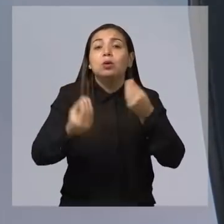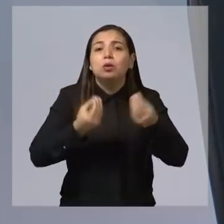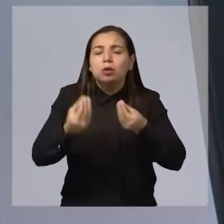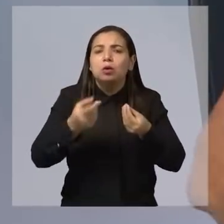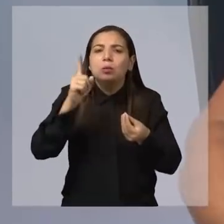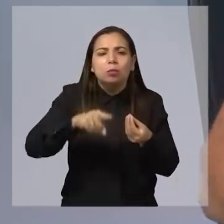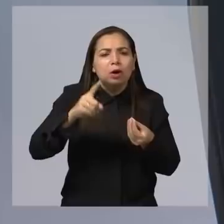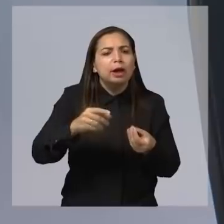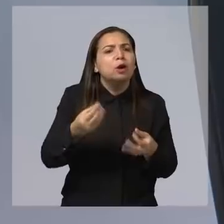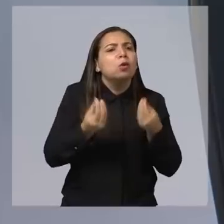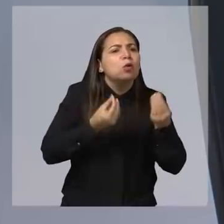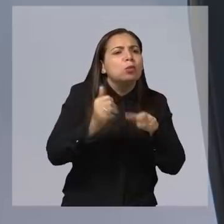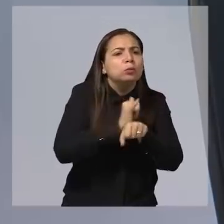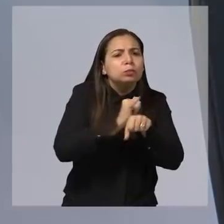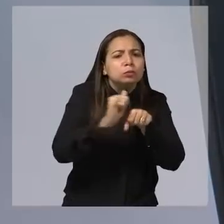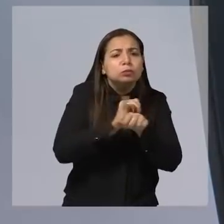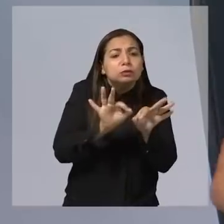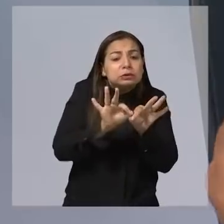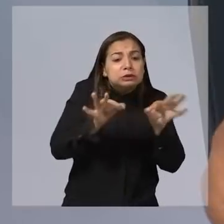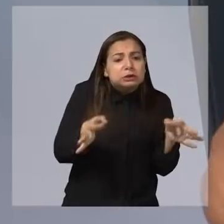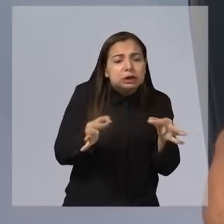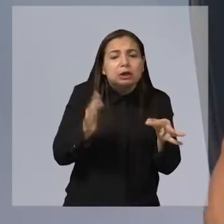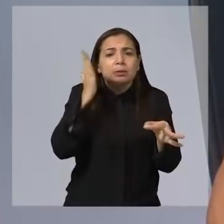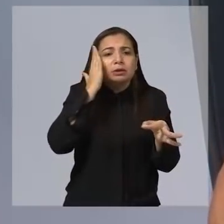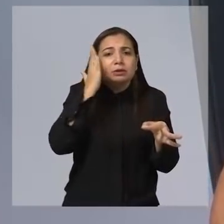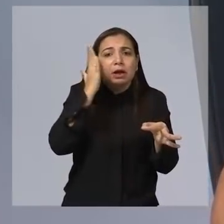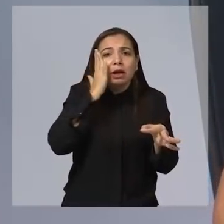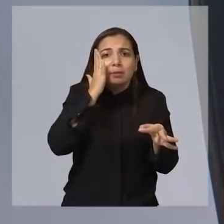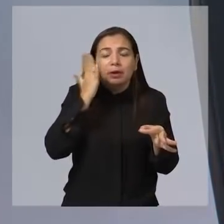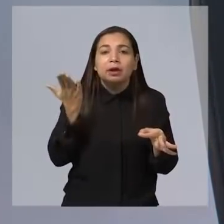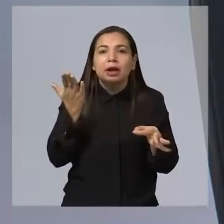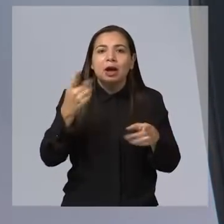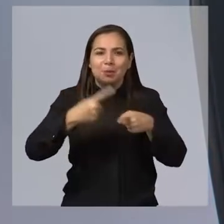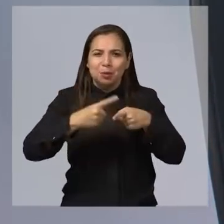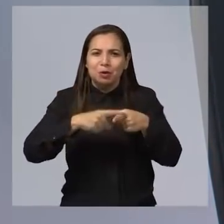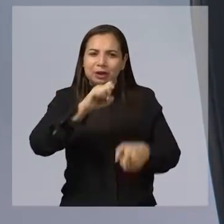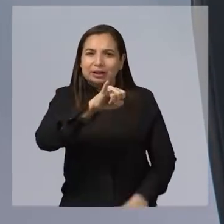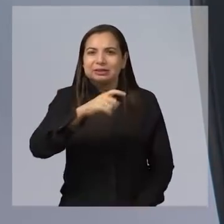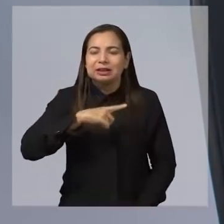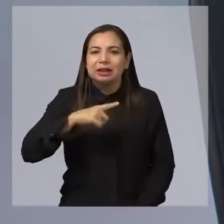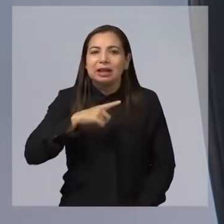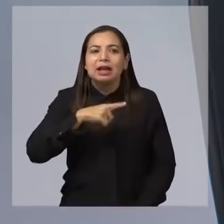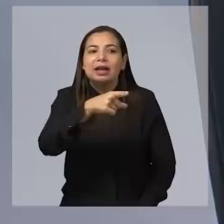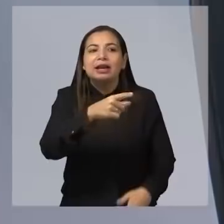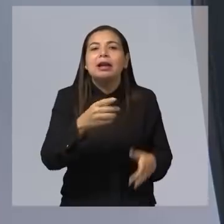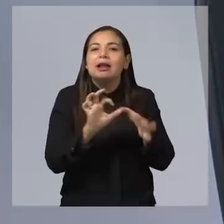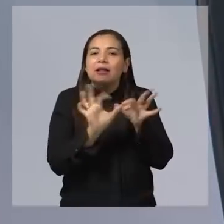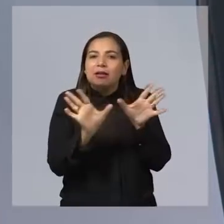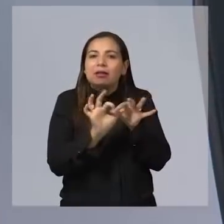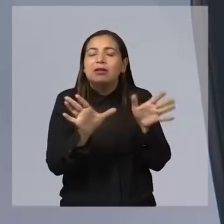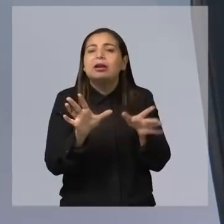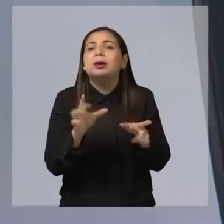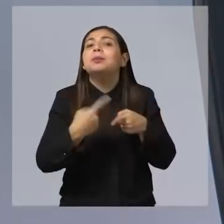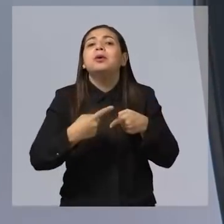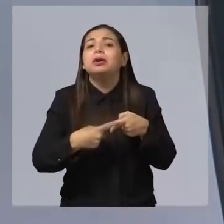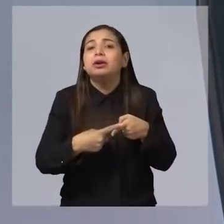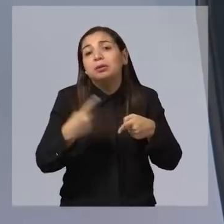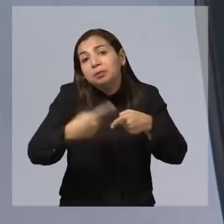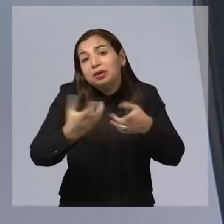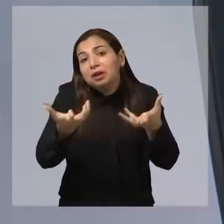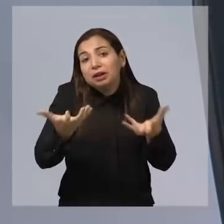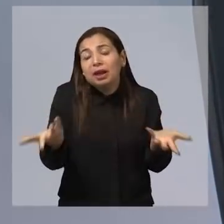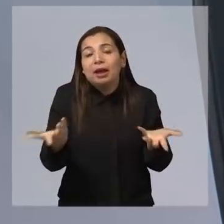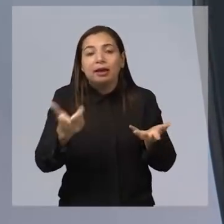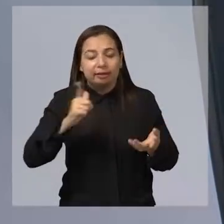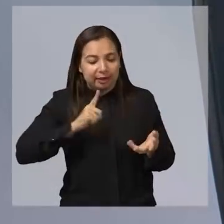e para isso, por que eles querem essa abertura? Para facilitar mais a entrada de celular, de droga, né, ter acesso